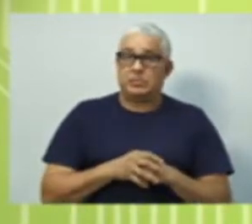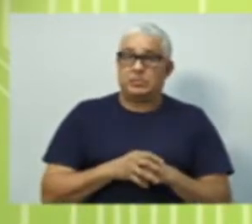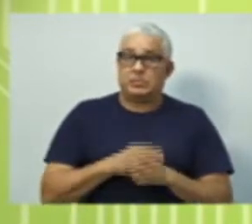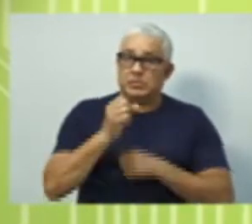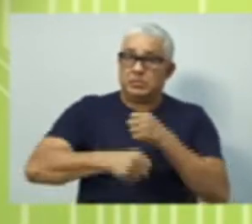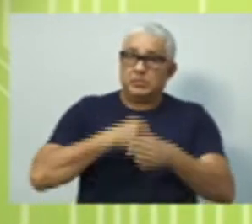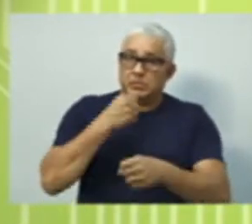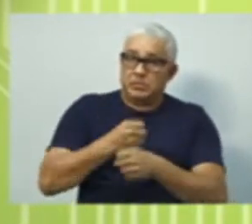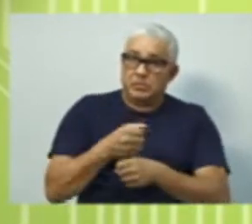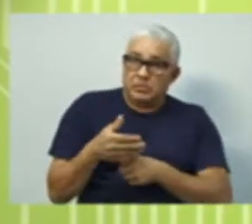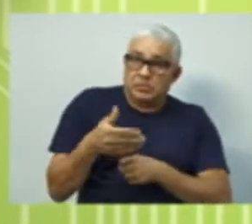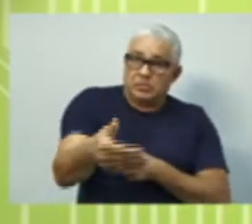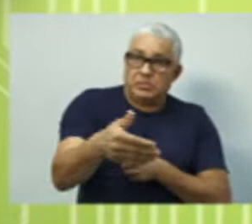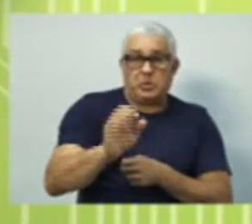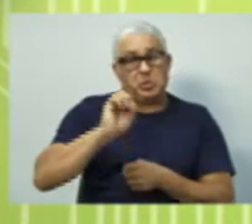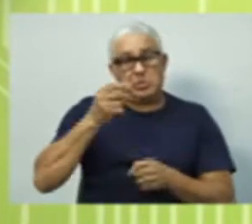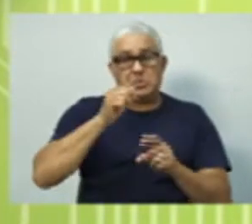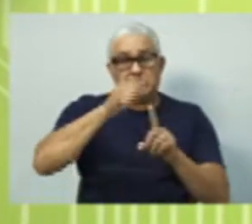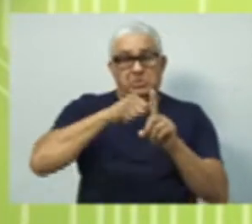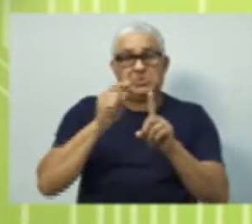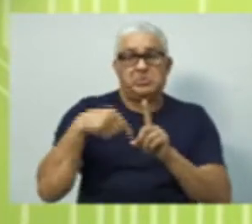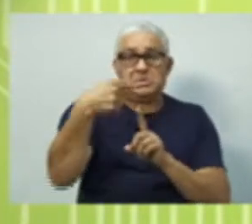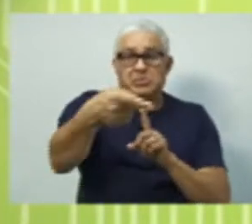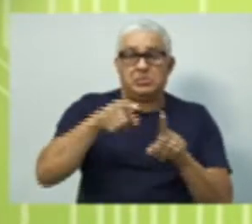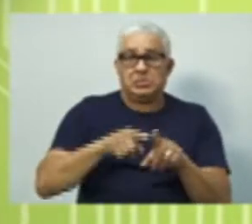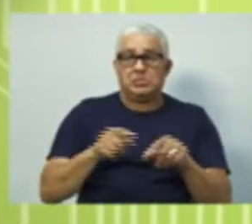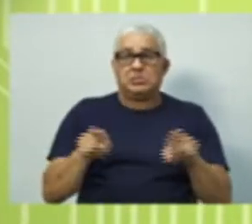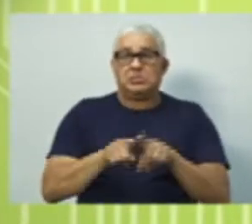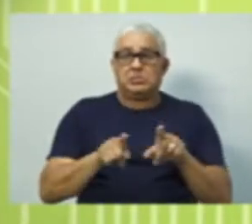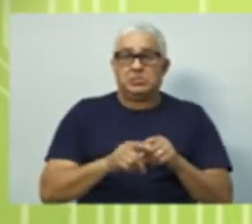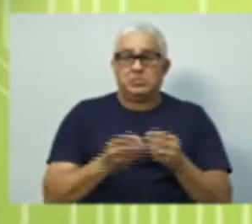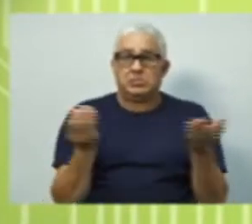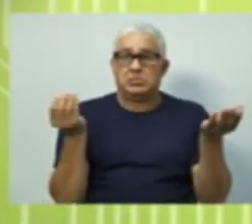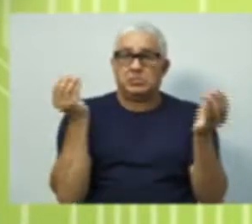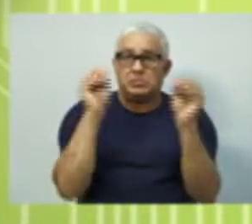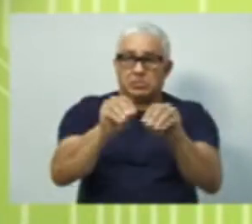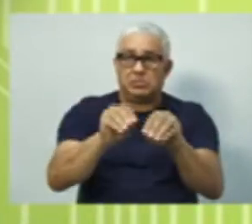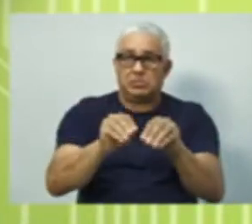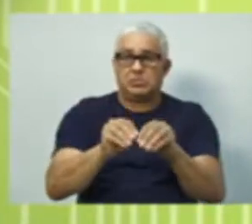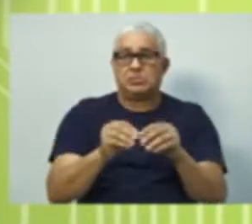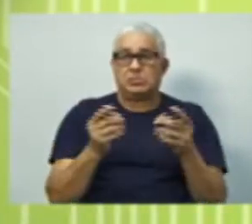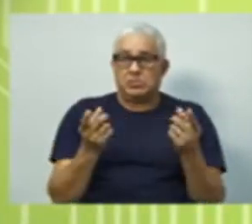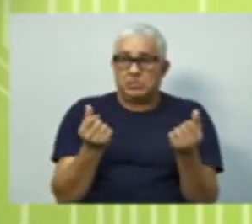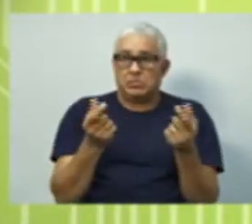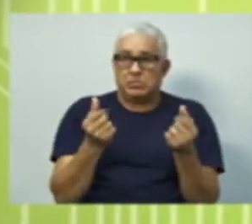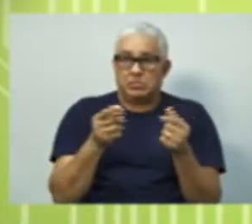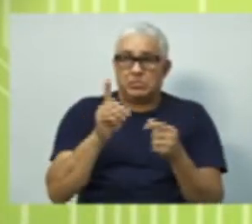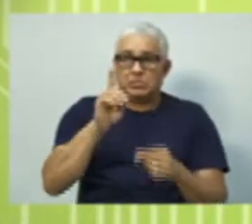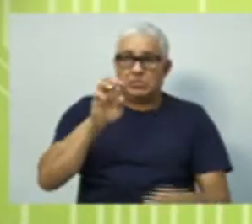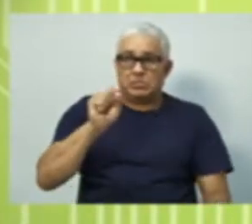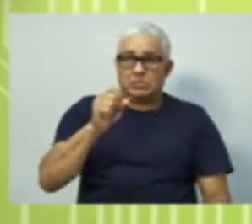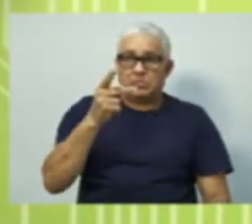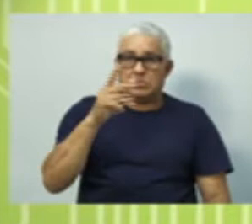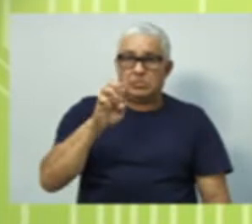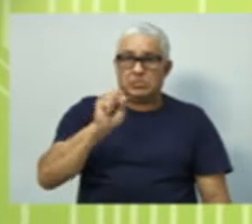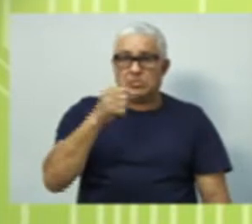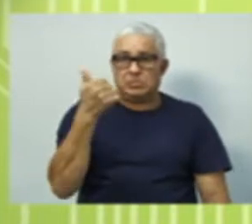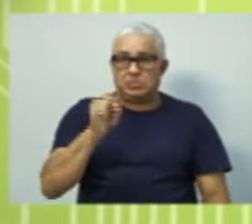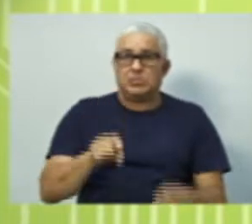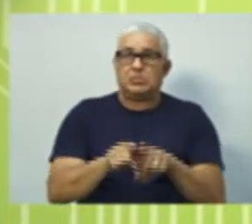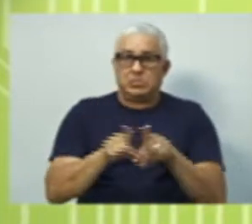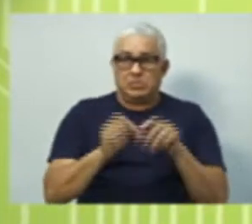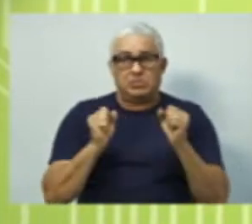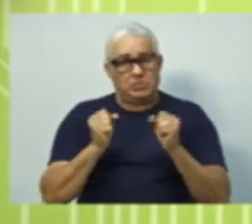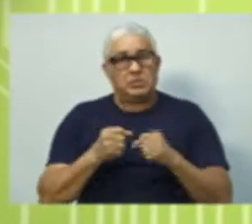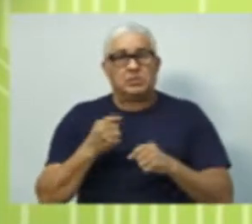exercício seguinte, para o mês seguinte, para o ano seguinte, para que seja aplicado nos gastos, nos custos da despesa. A gente pode pensar um pouco menor, né? Até